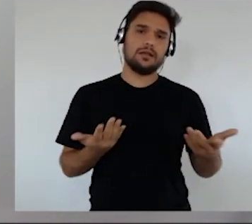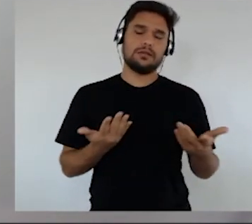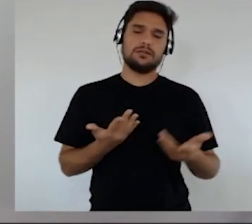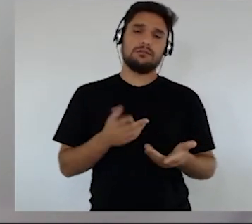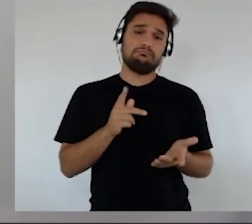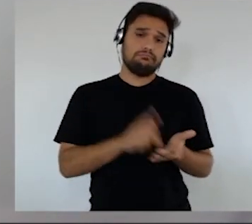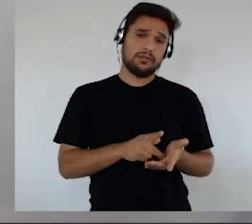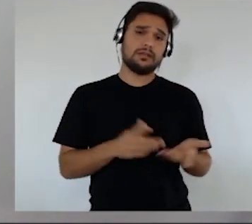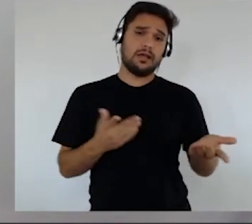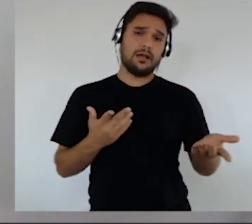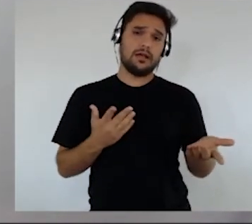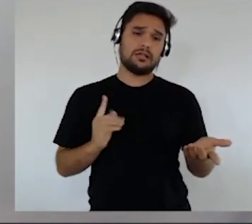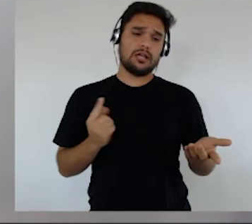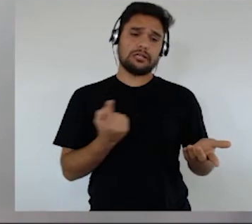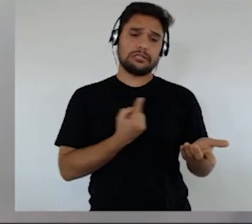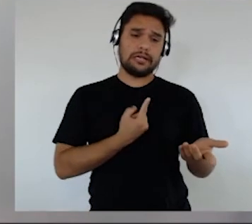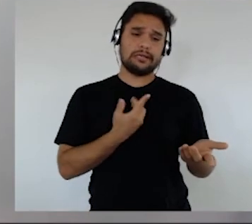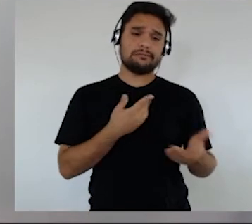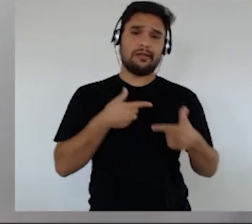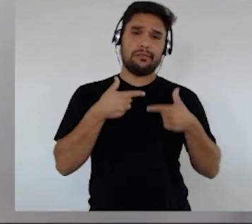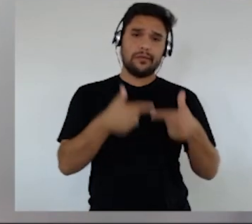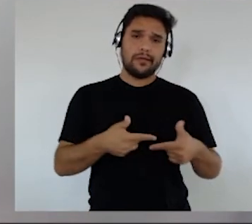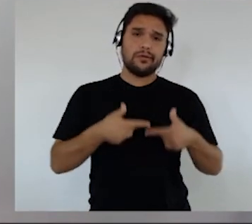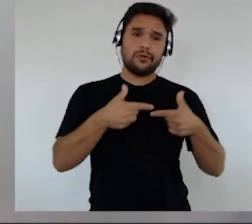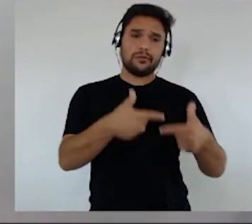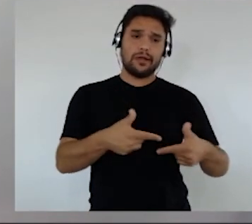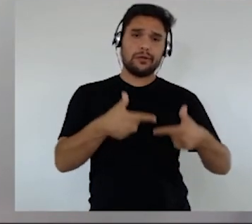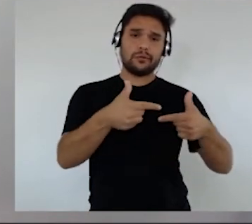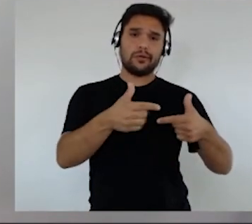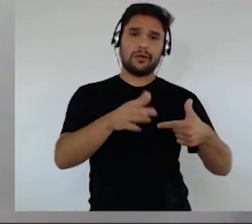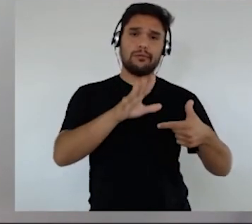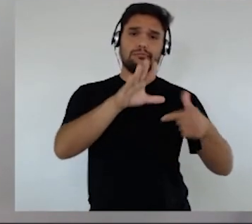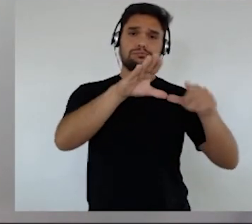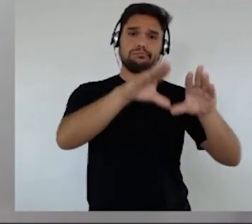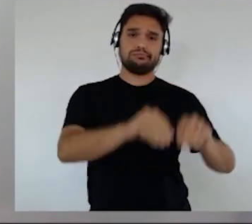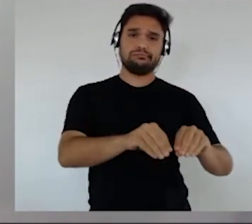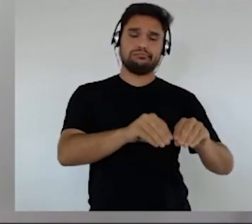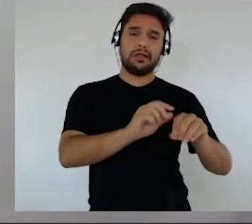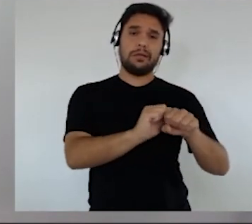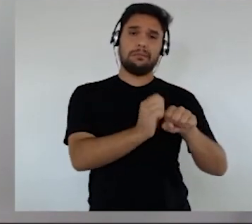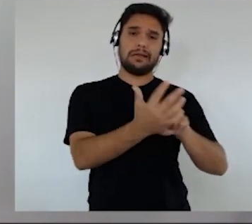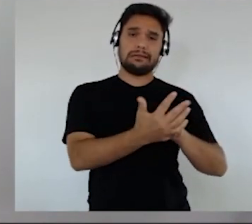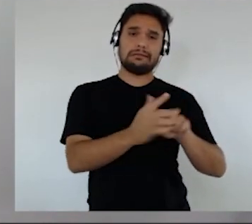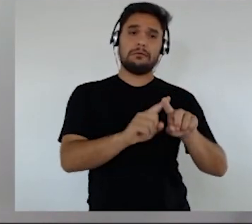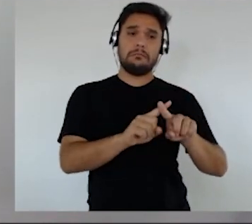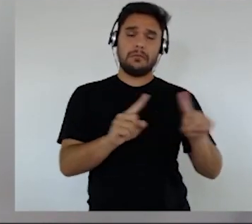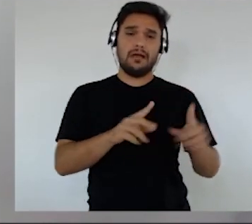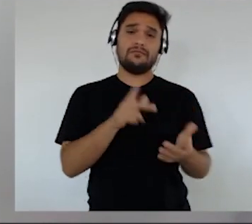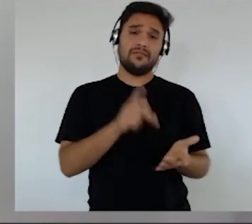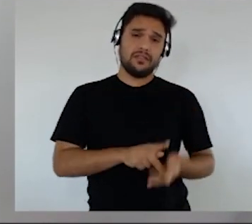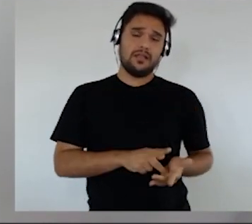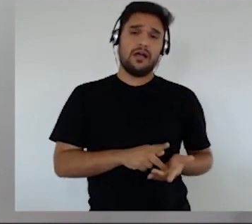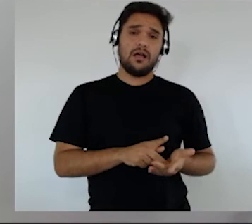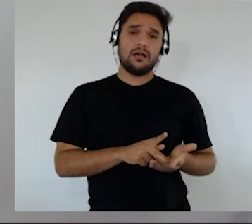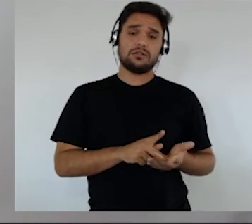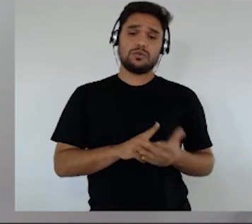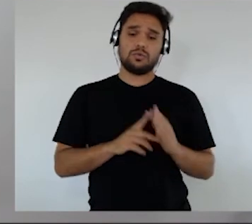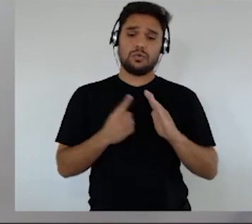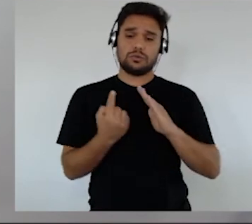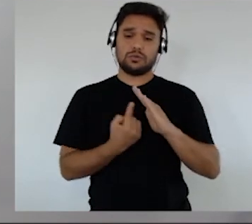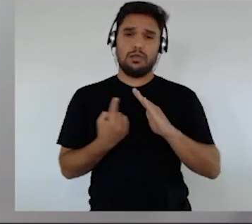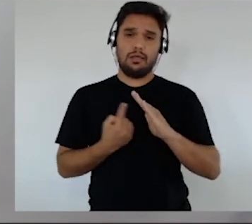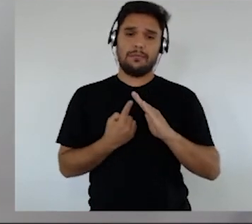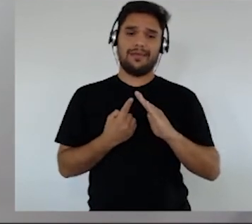na verdade, a gente vai remando contra a maré do silenciamento provocado pela pandemia, né? Mas, na verdade, o isolamento